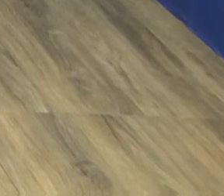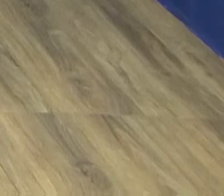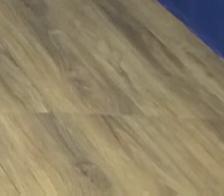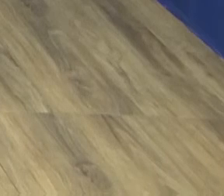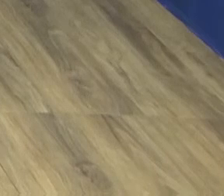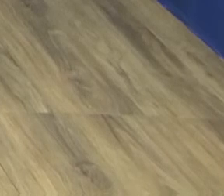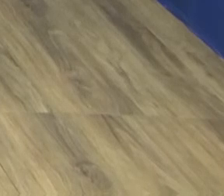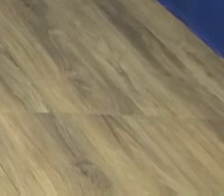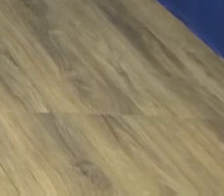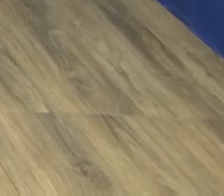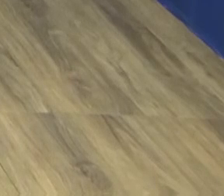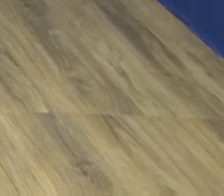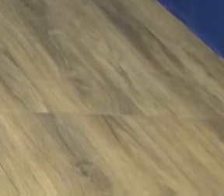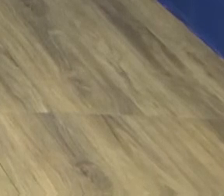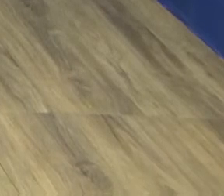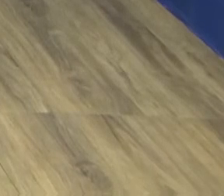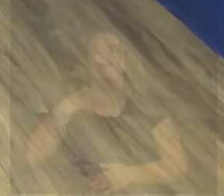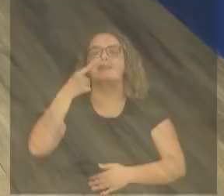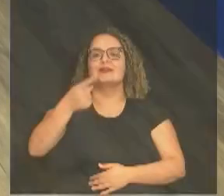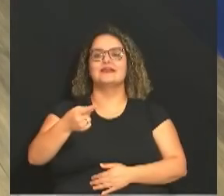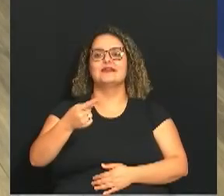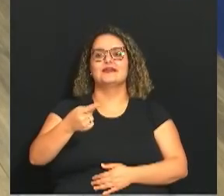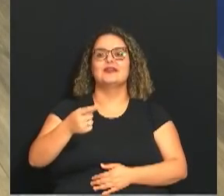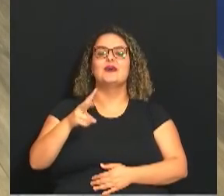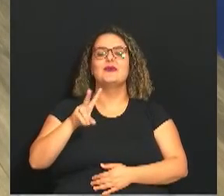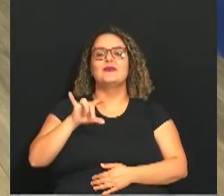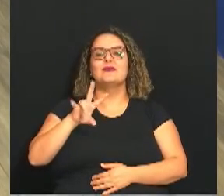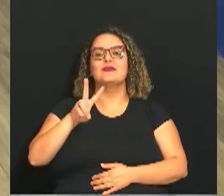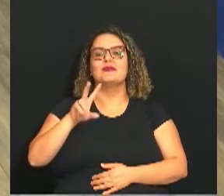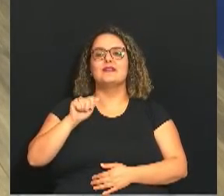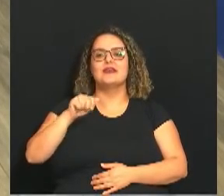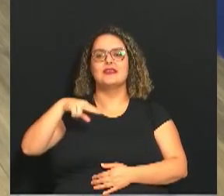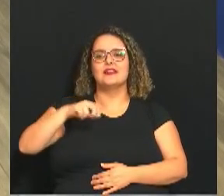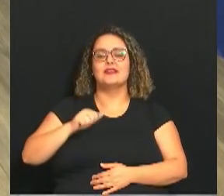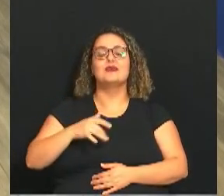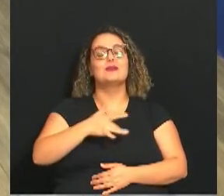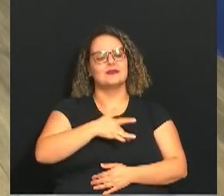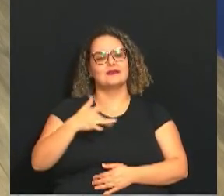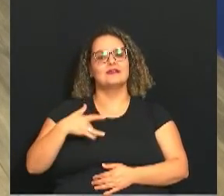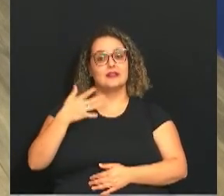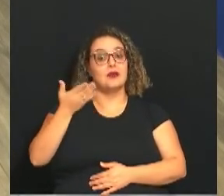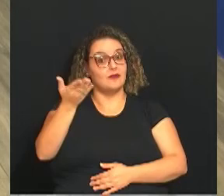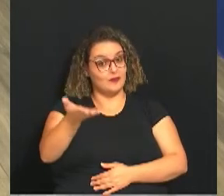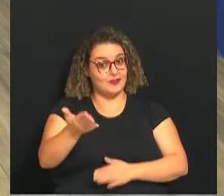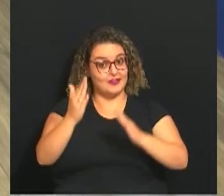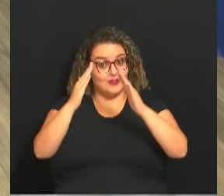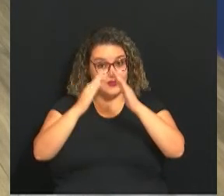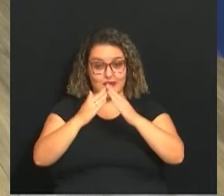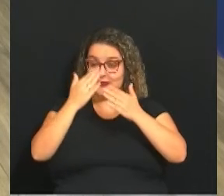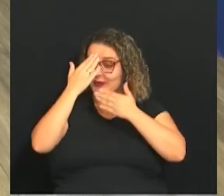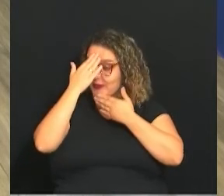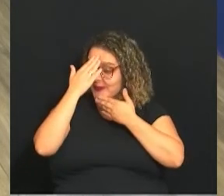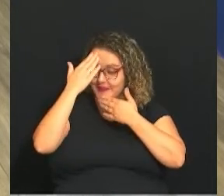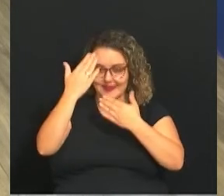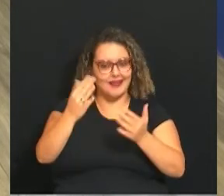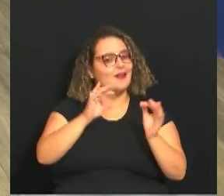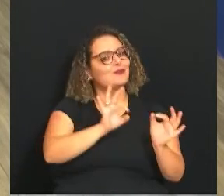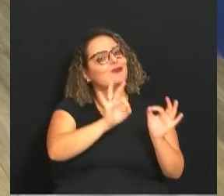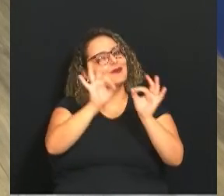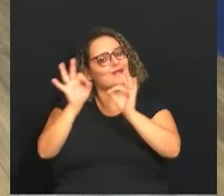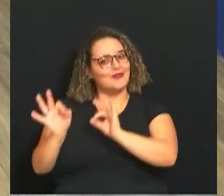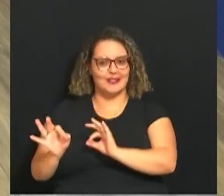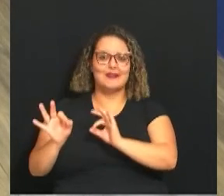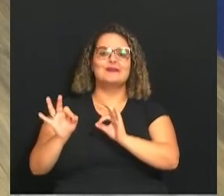Até a próxima, então. Viviane Novaes com o Saúde Agora. Você aí de casa, muito obrigado pela sua companhia, pela